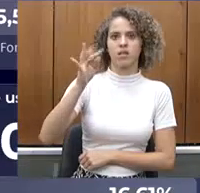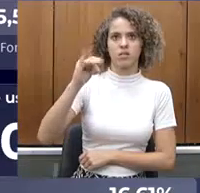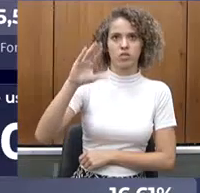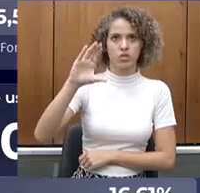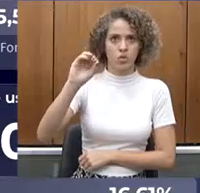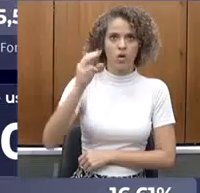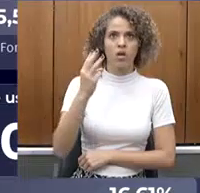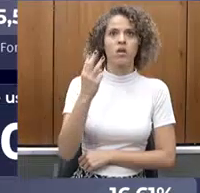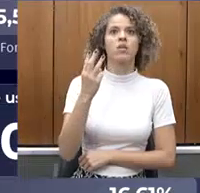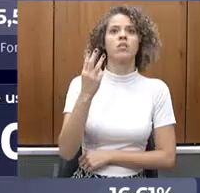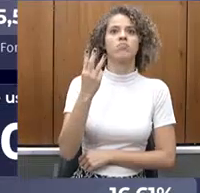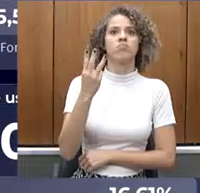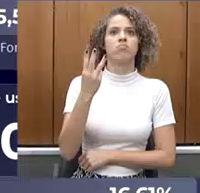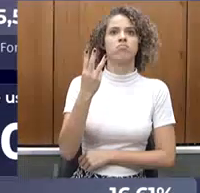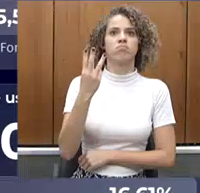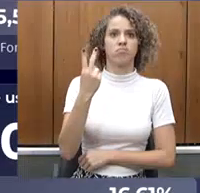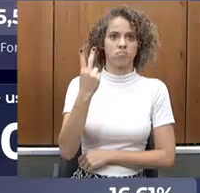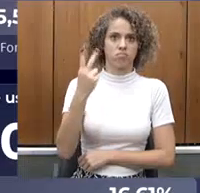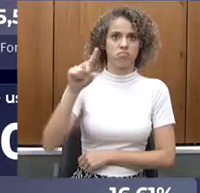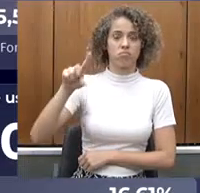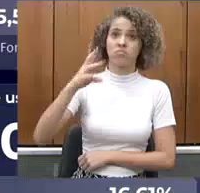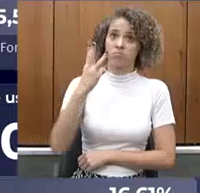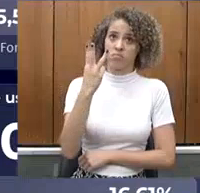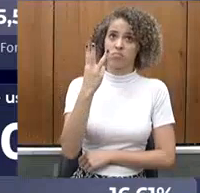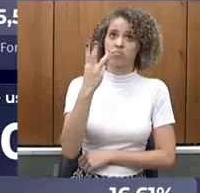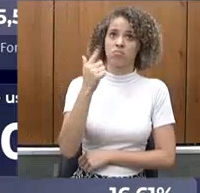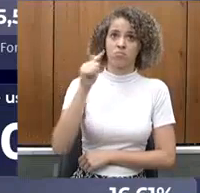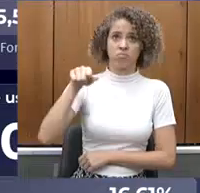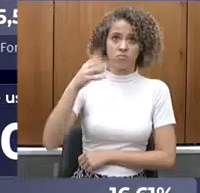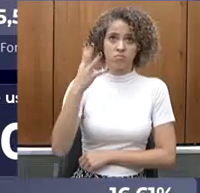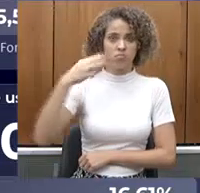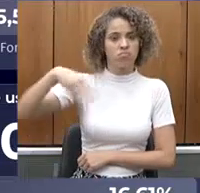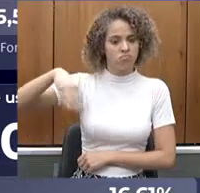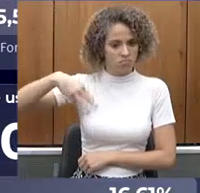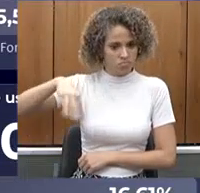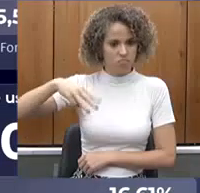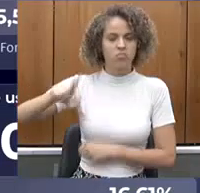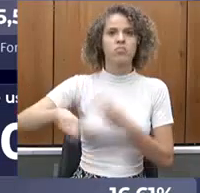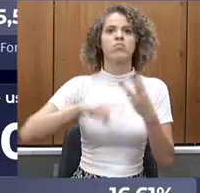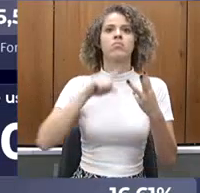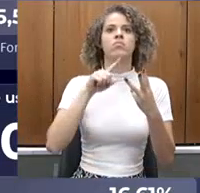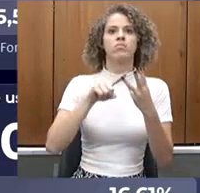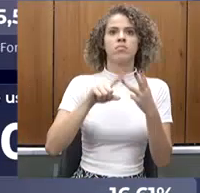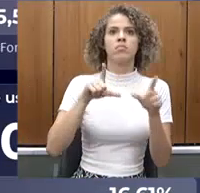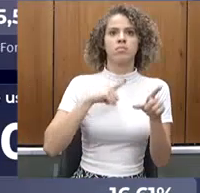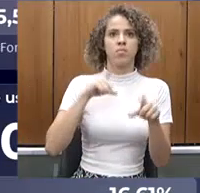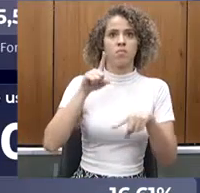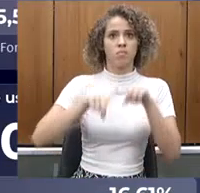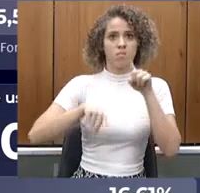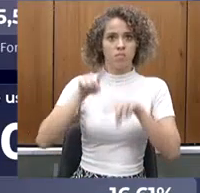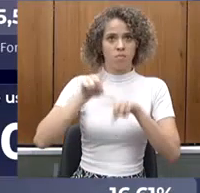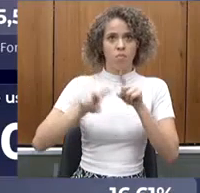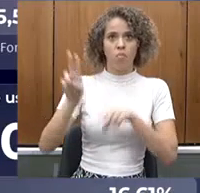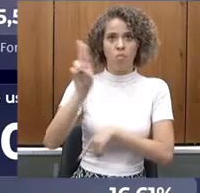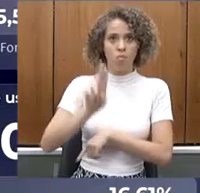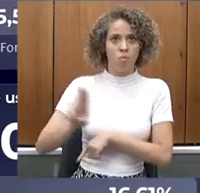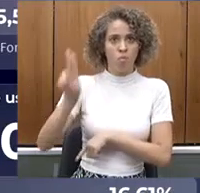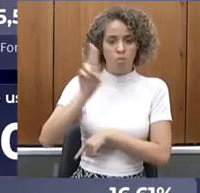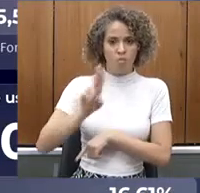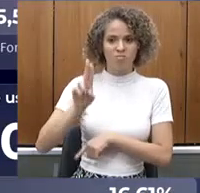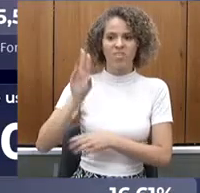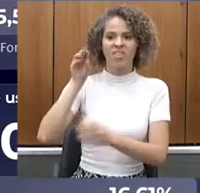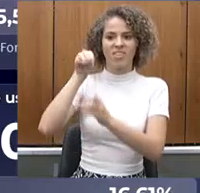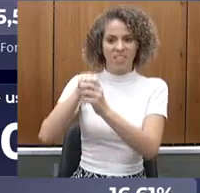instrumento de menor potencial ofensivo né mais dois milhões de itens equipamentos de uso operacional